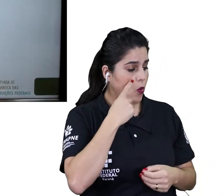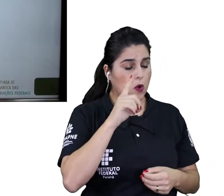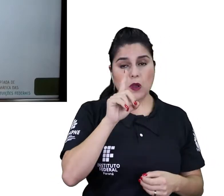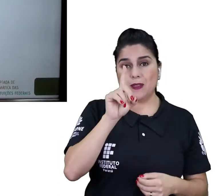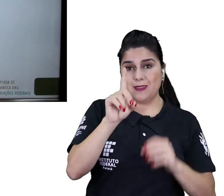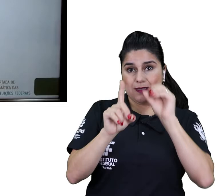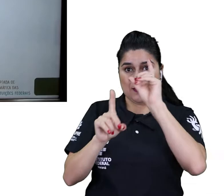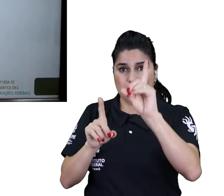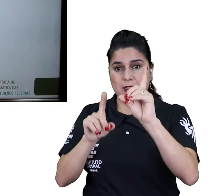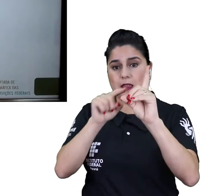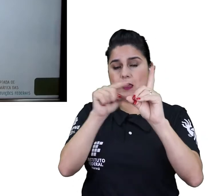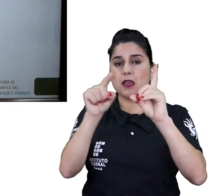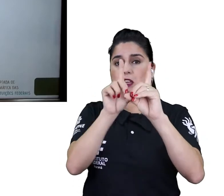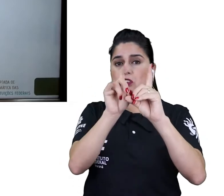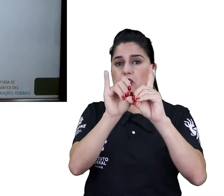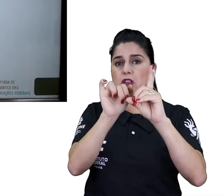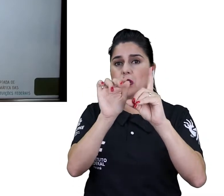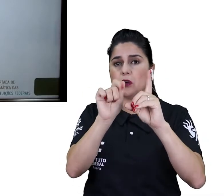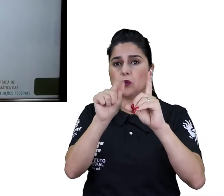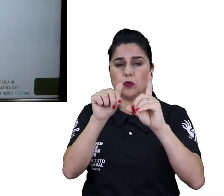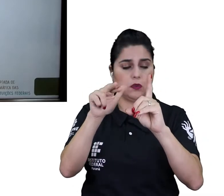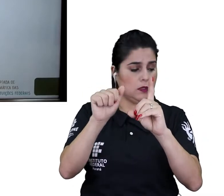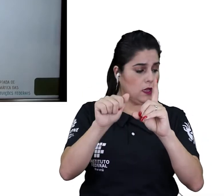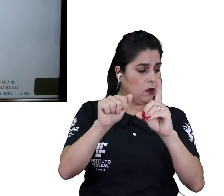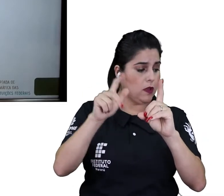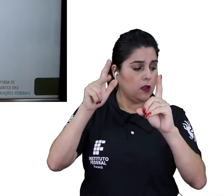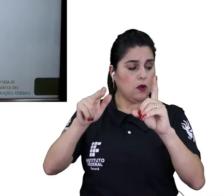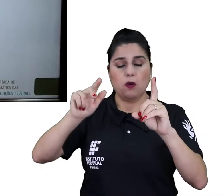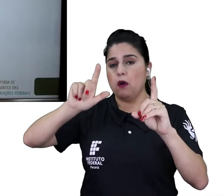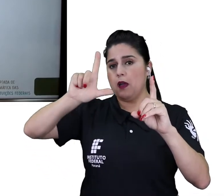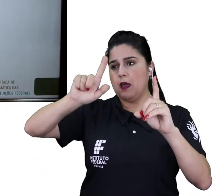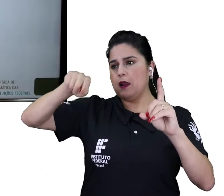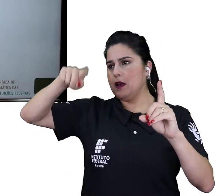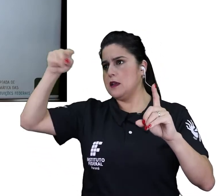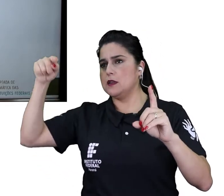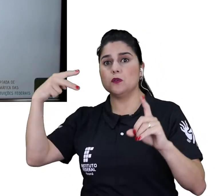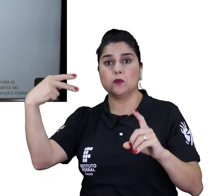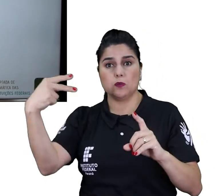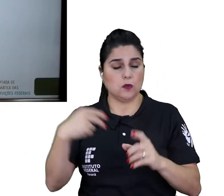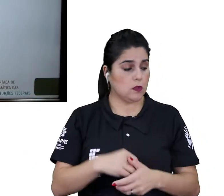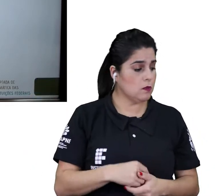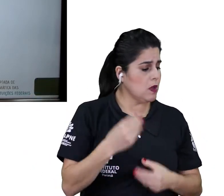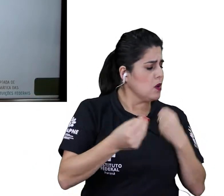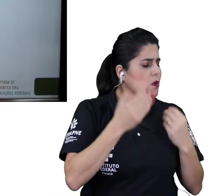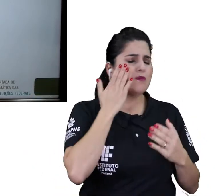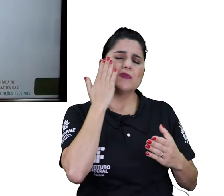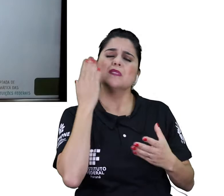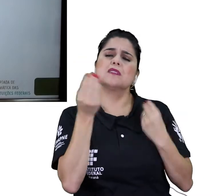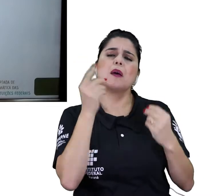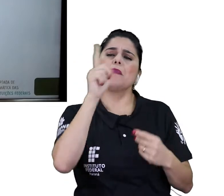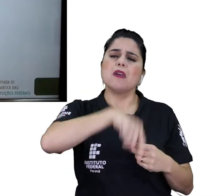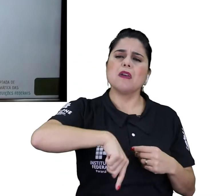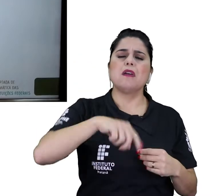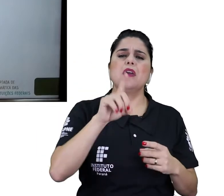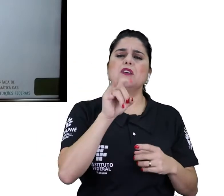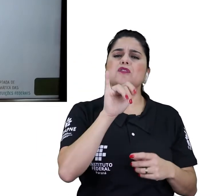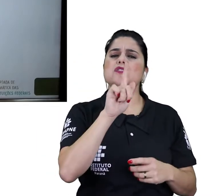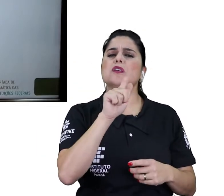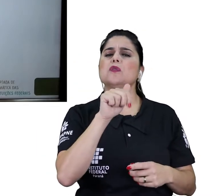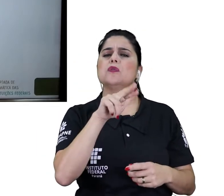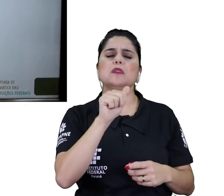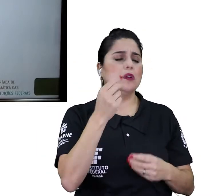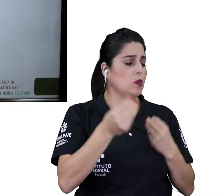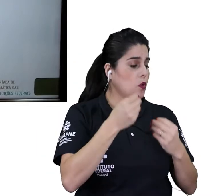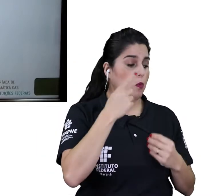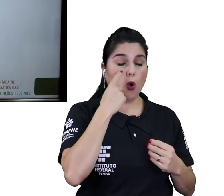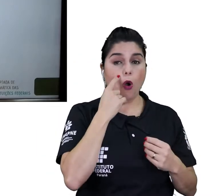de um quadrado é L raiz de 2. Mas aonde que a gente observa que aqui é uma diagonal de um quadrado? Basta a gente prolongar